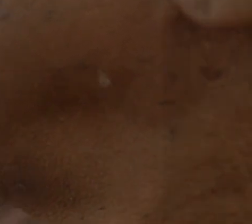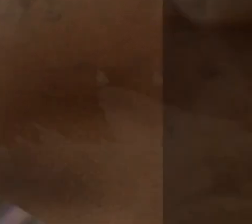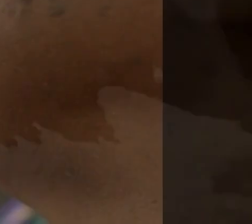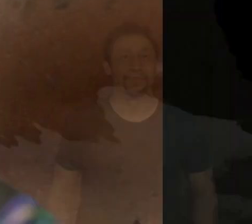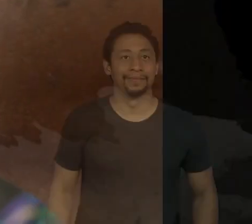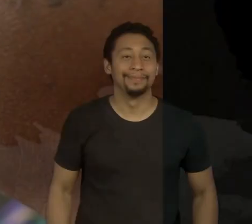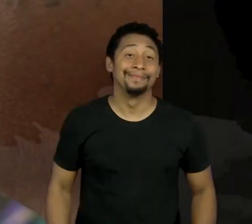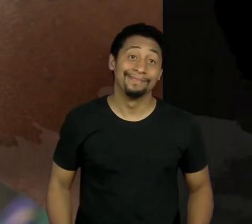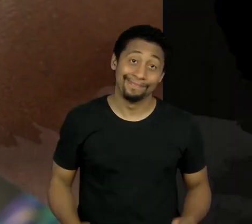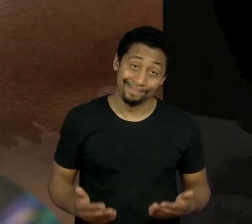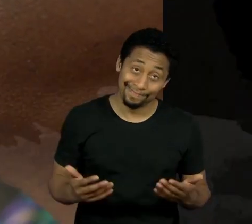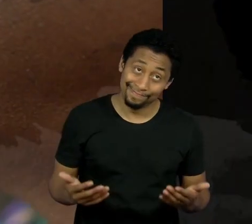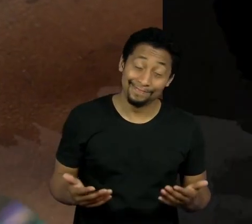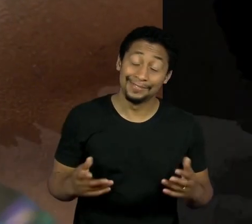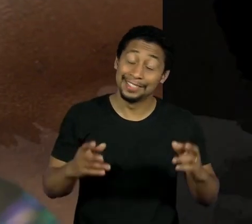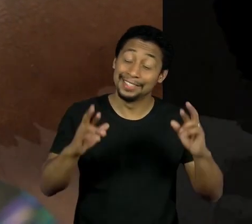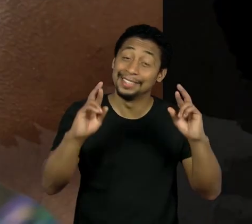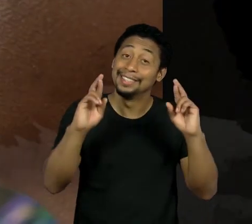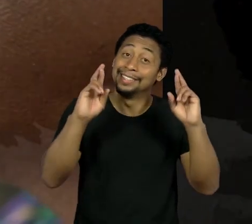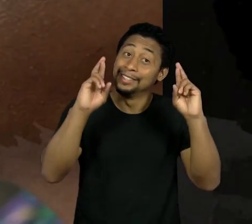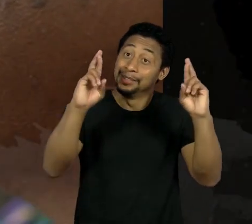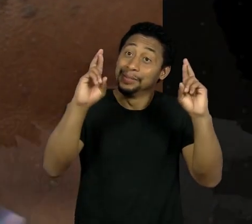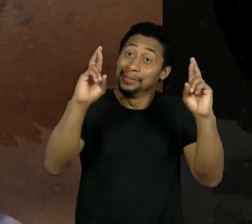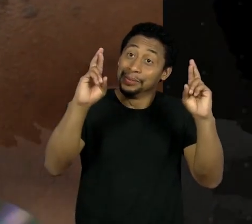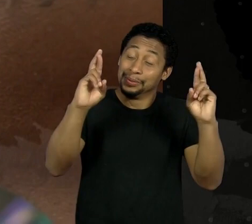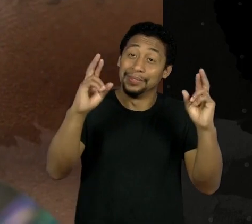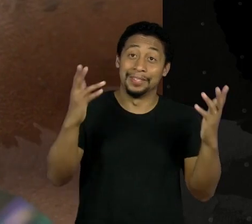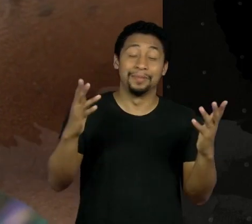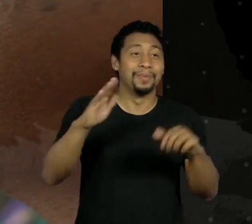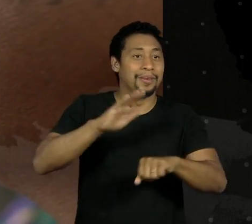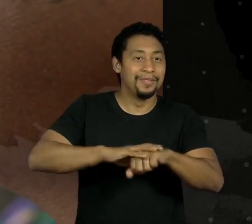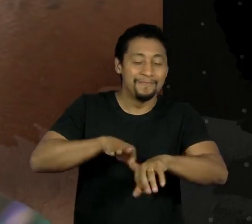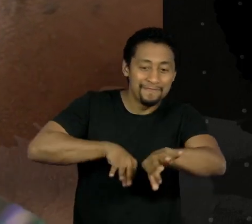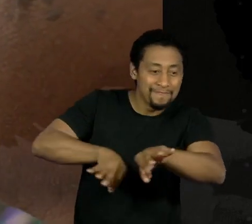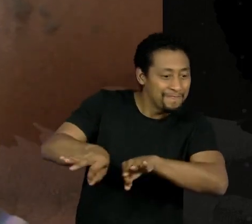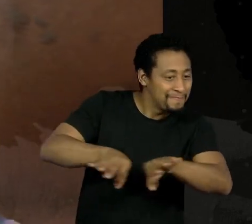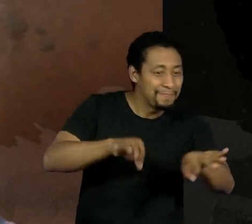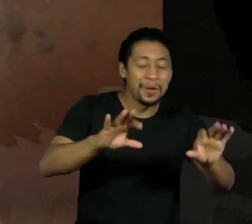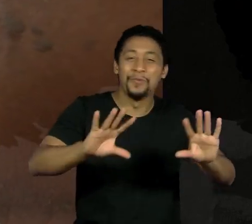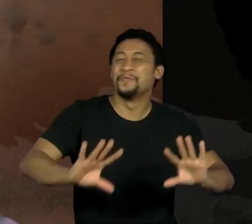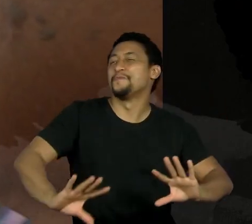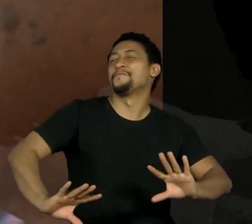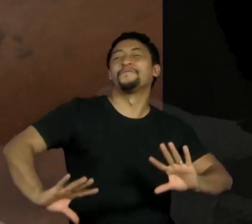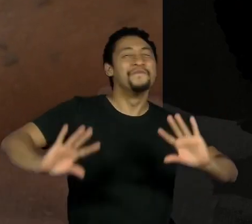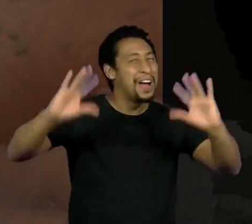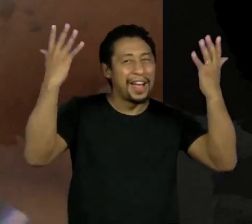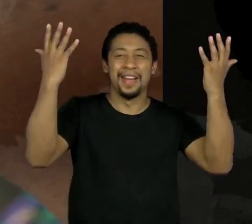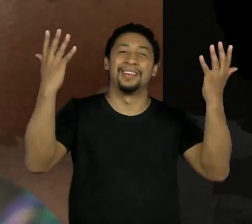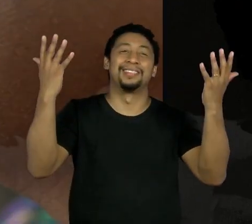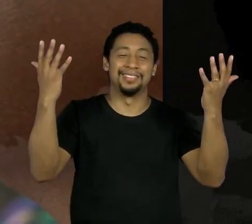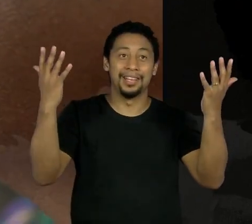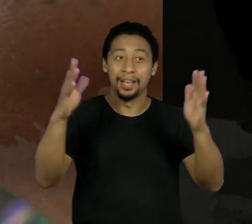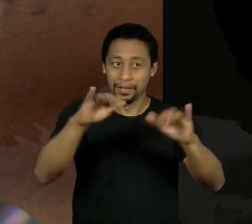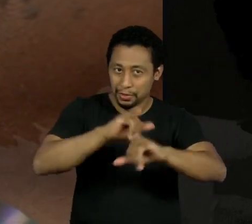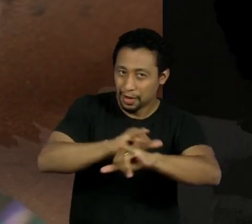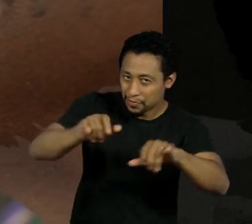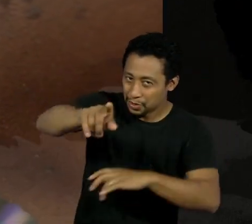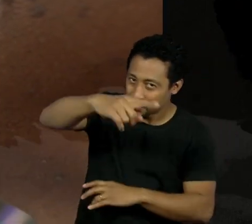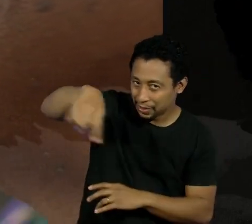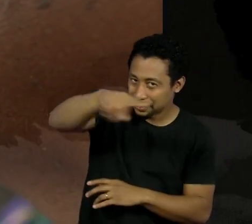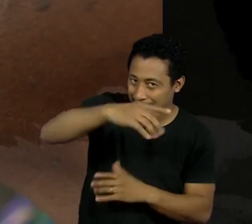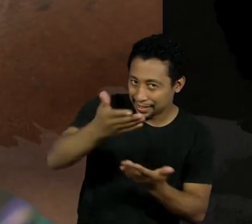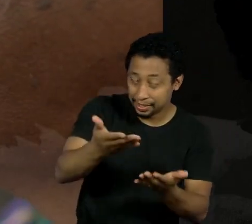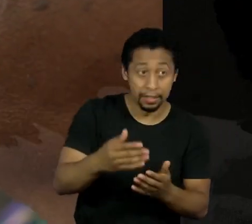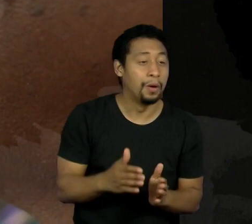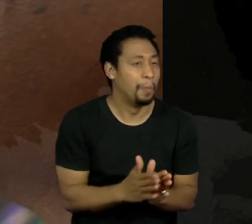E assim a gente espera que a gente consiga fazer uma festança para ela com chegar nos 100. Aí a gente avisa você. Por favor.